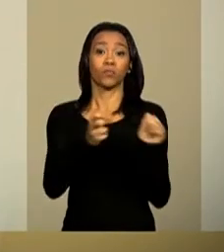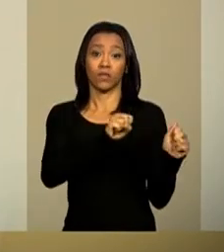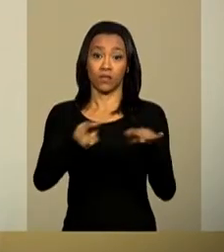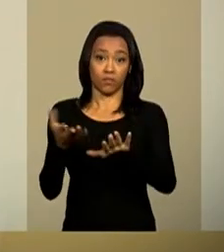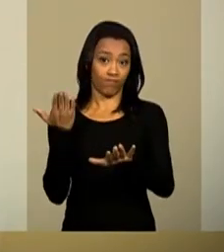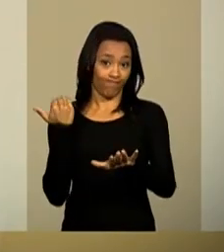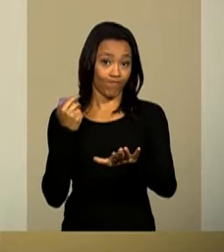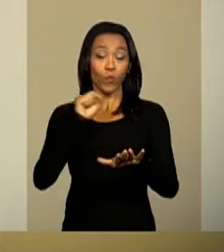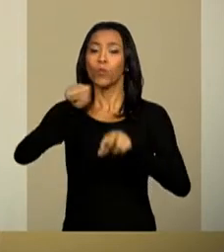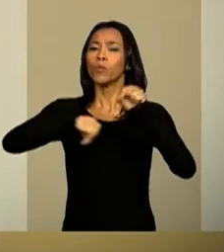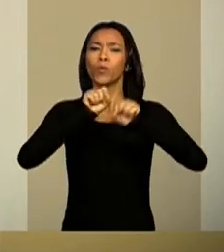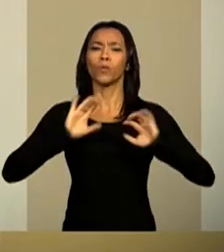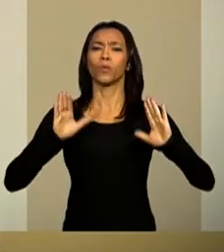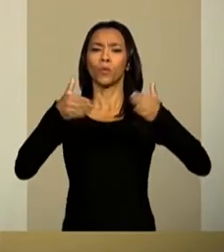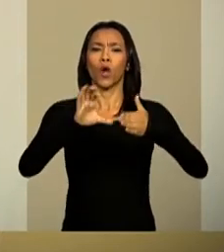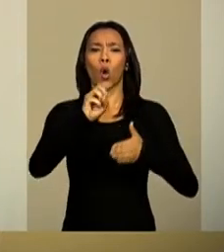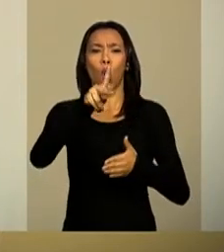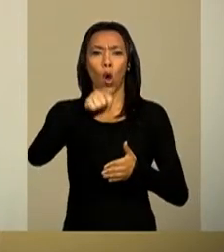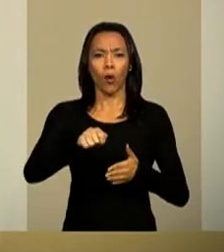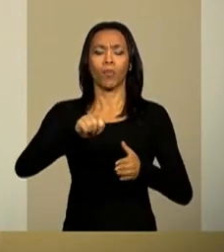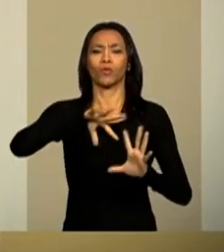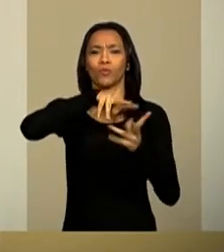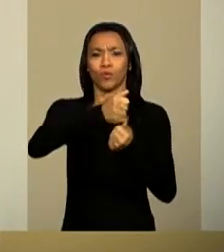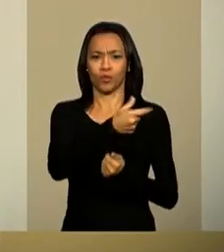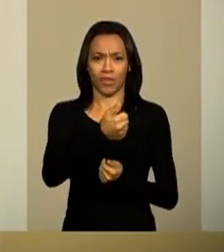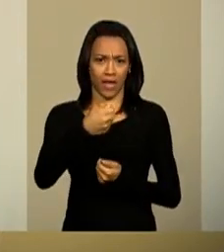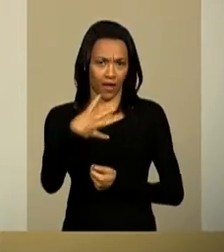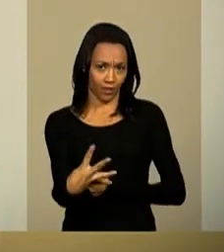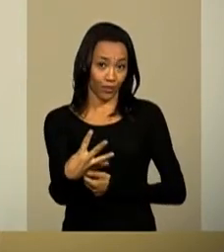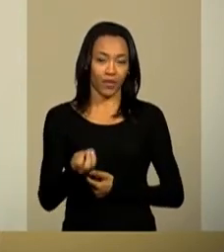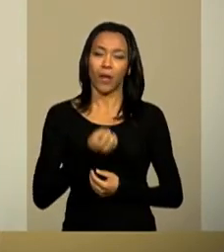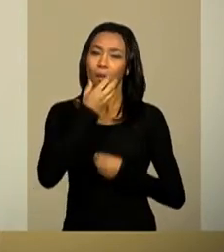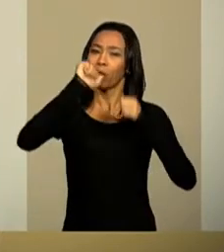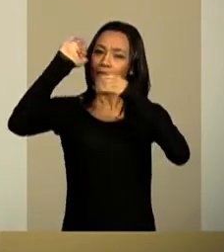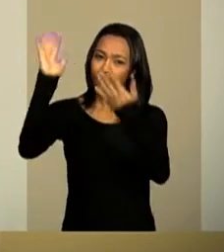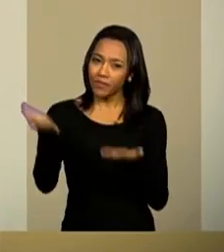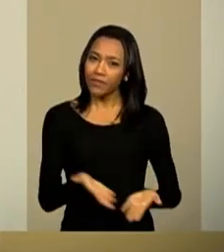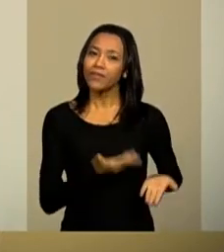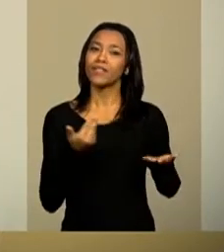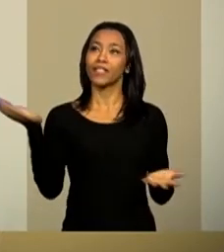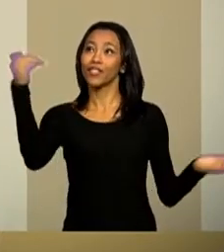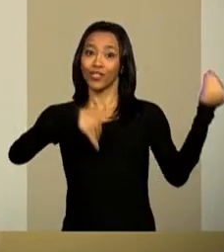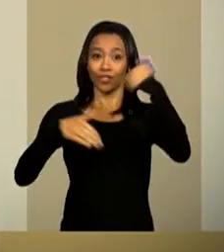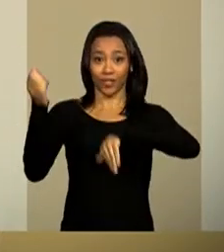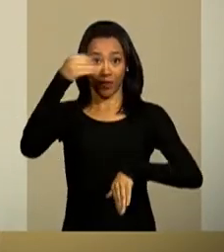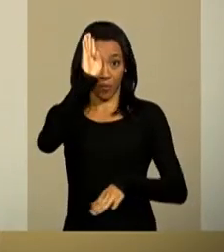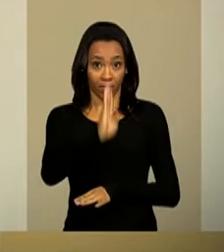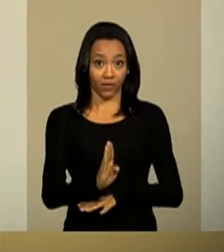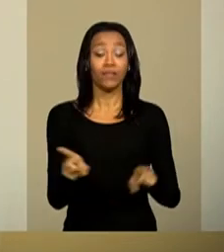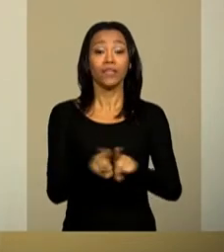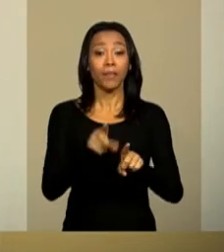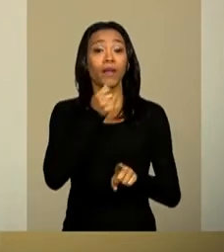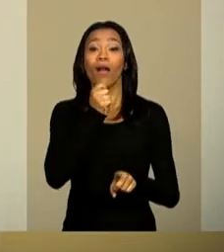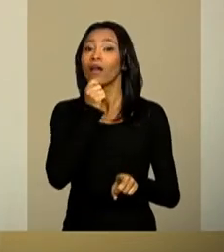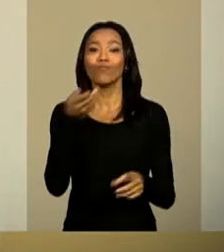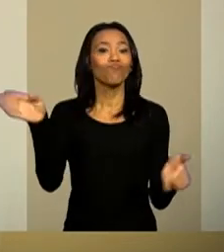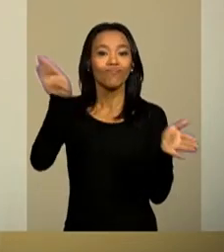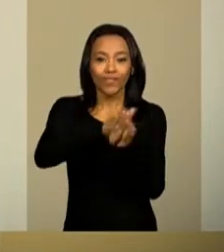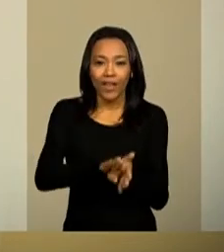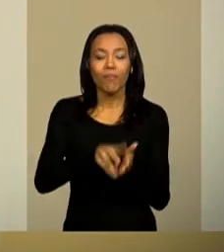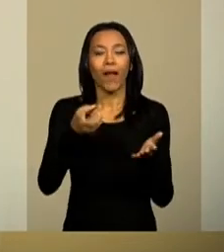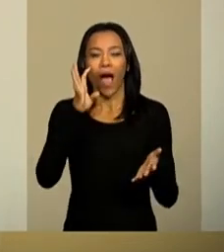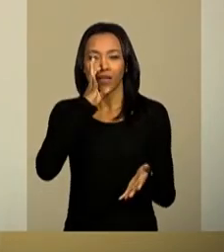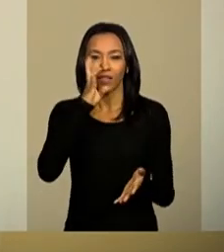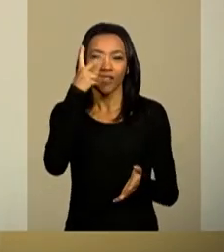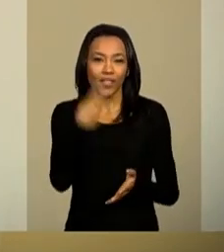semana sobre a Copa do Mundo 2014. A presidenta deu boas-vindas aos turistas que chegaram ou que ainda vão chegar para acompanhar